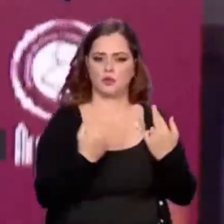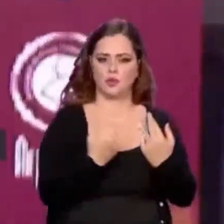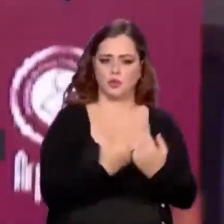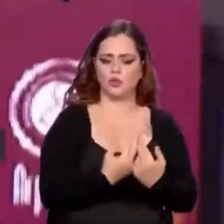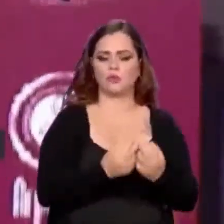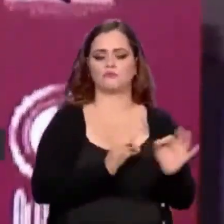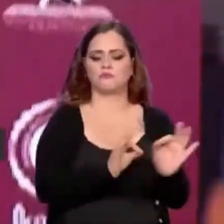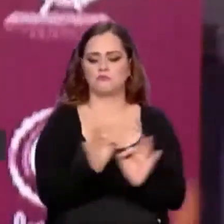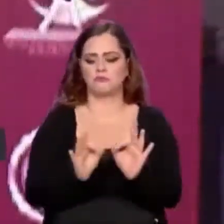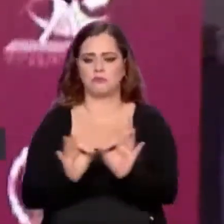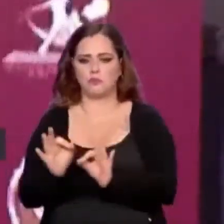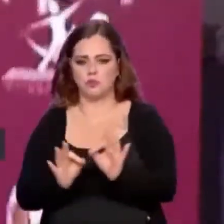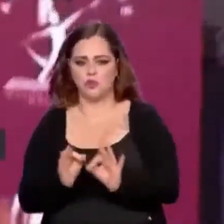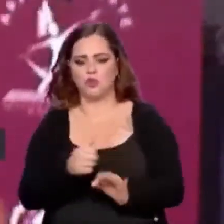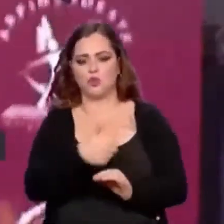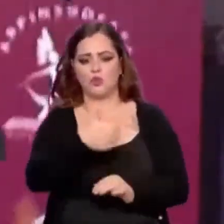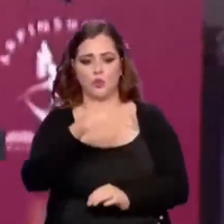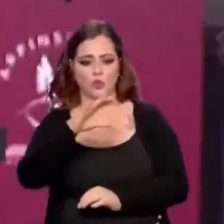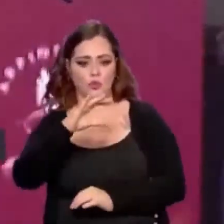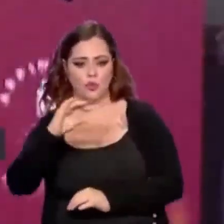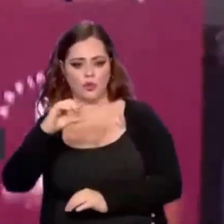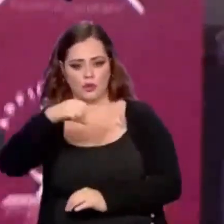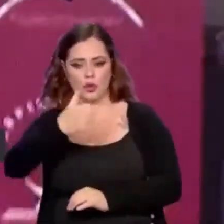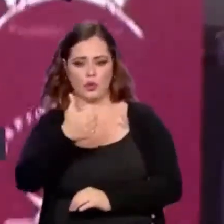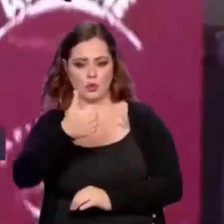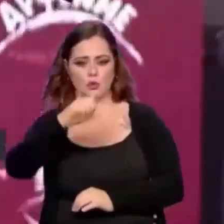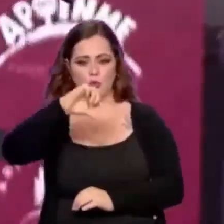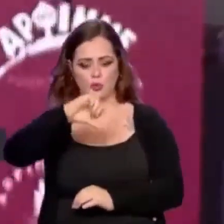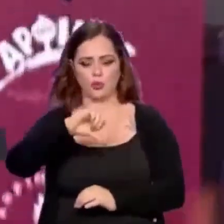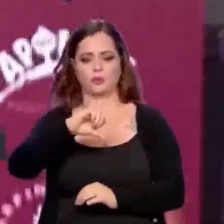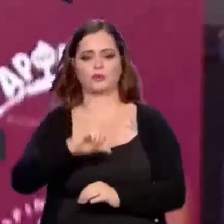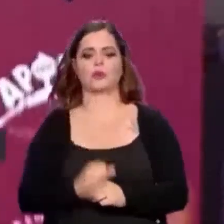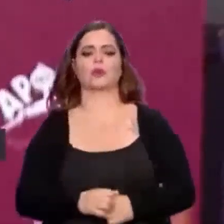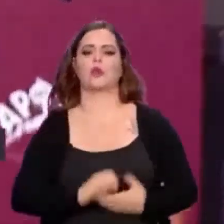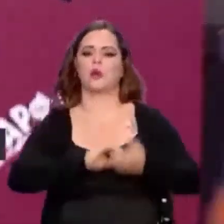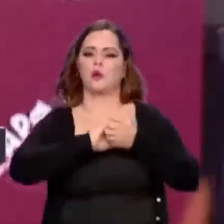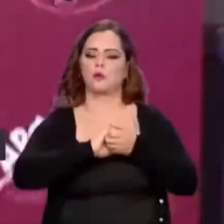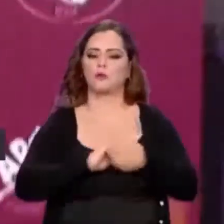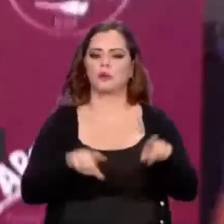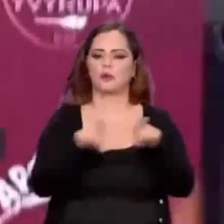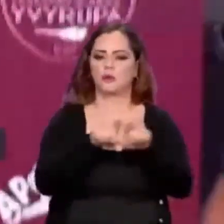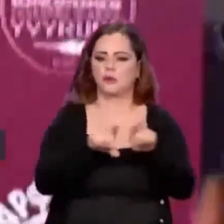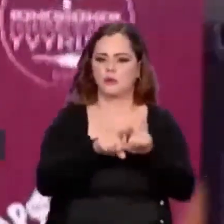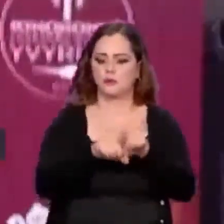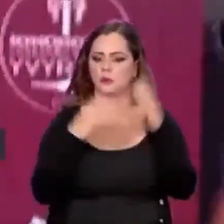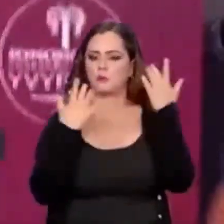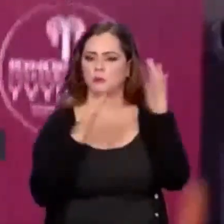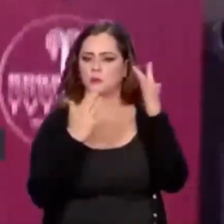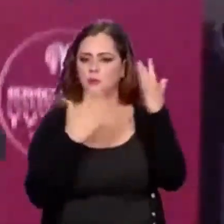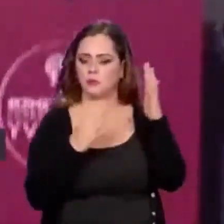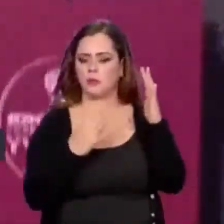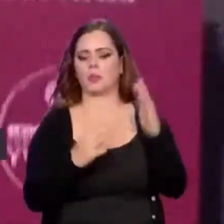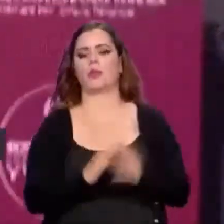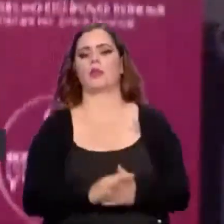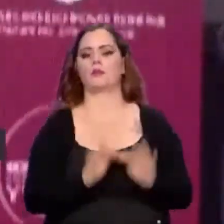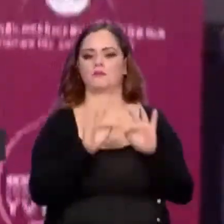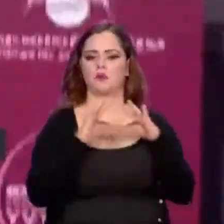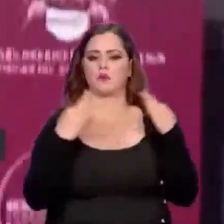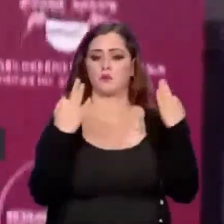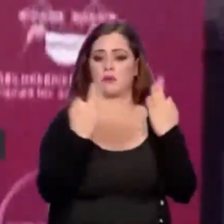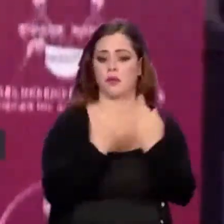19ª edição do Acampamento Terra Livre. Cumprimento e parabenizo também os parentes que estão